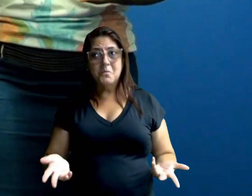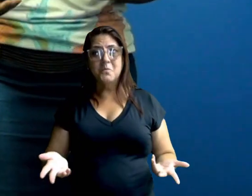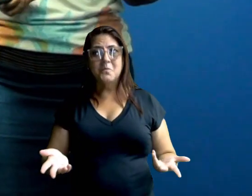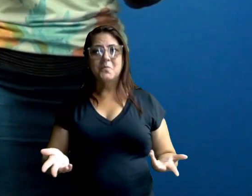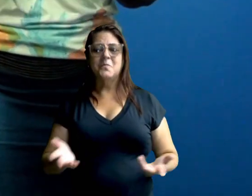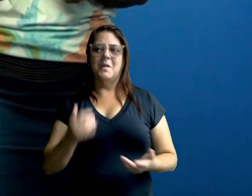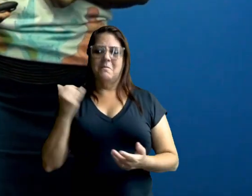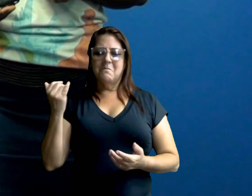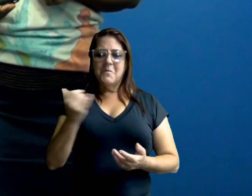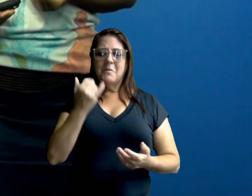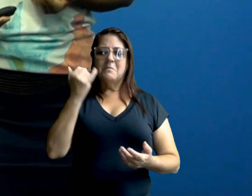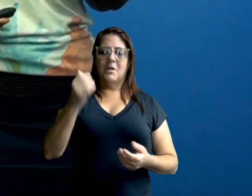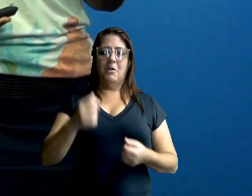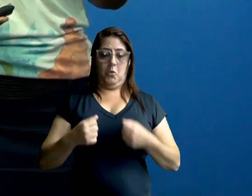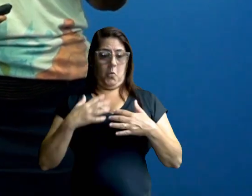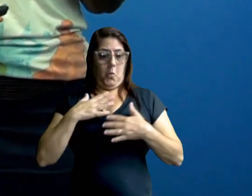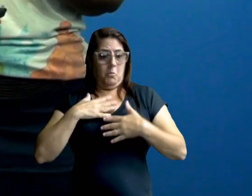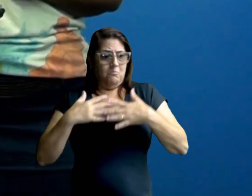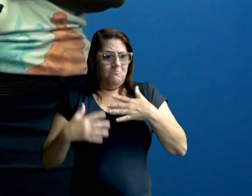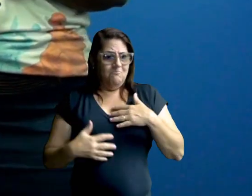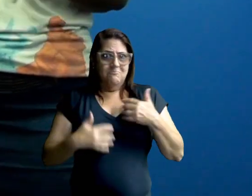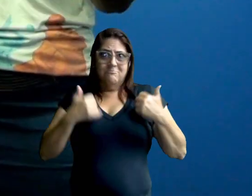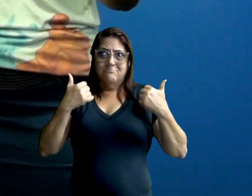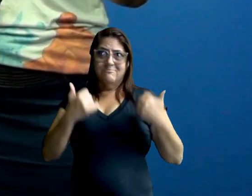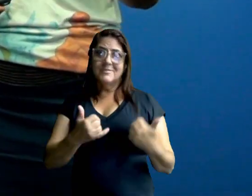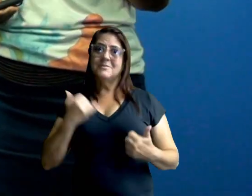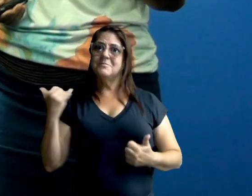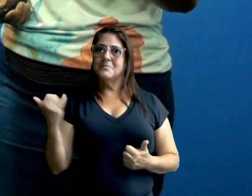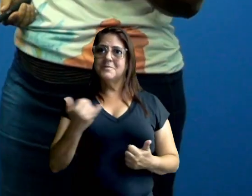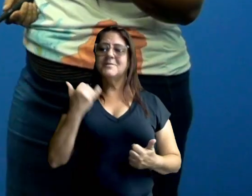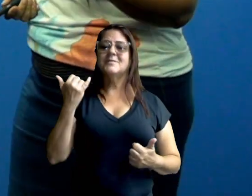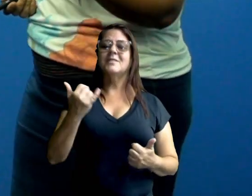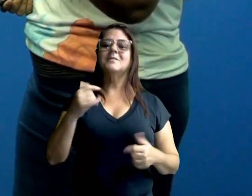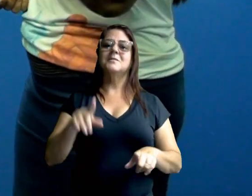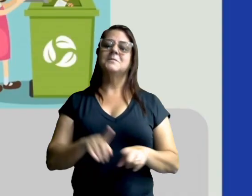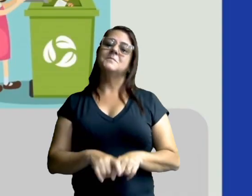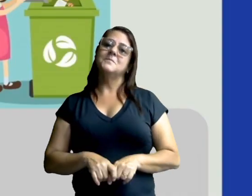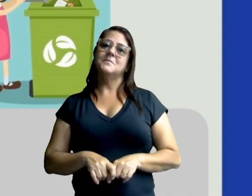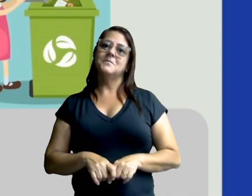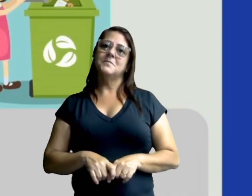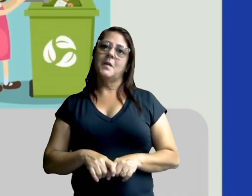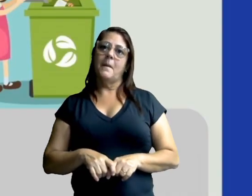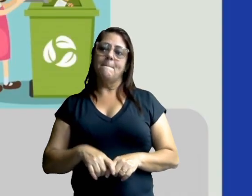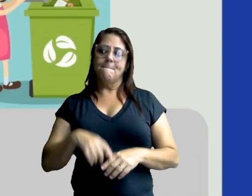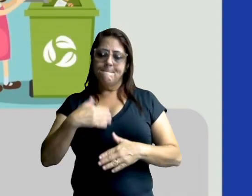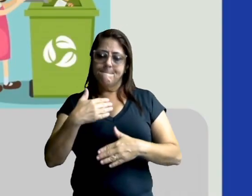sua saúde, preparo físico, muito importante. Vamos lá.